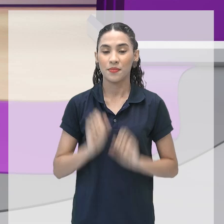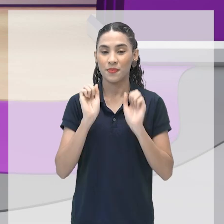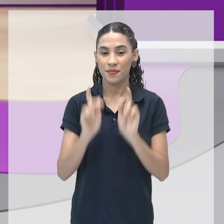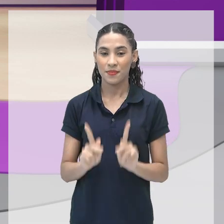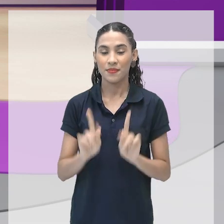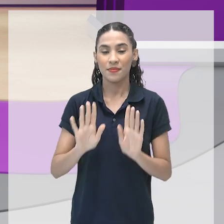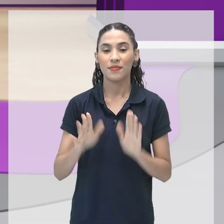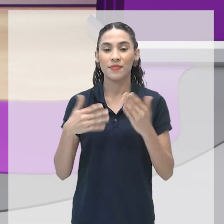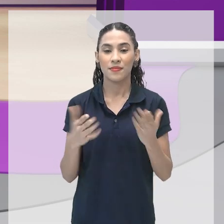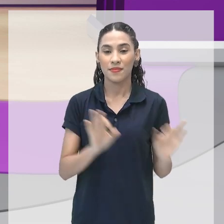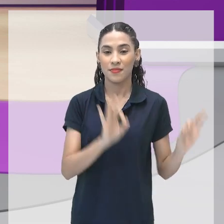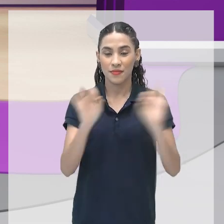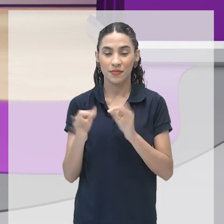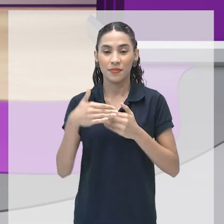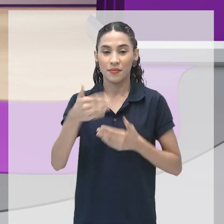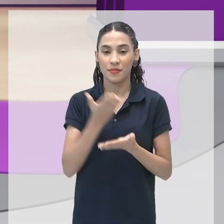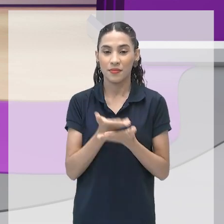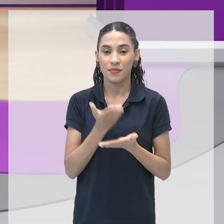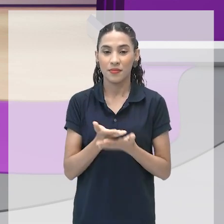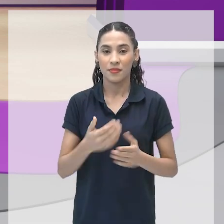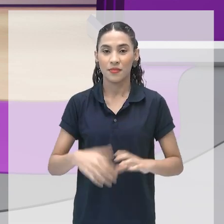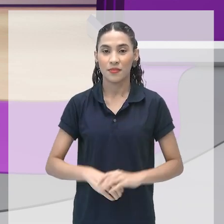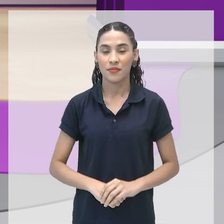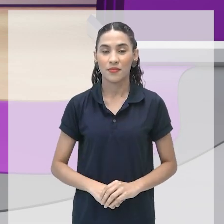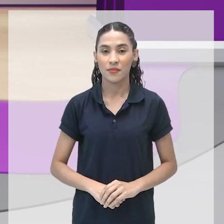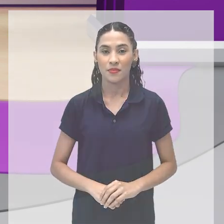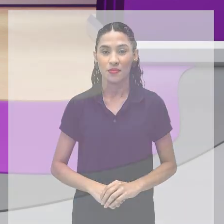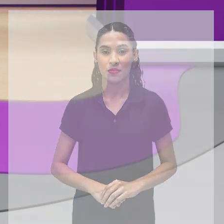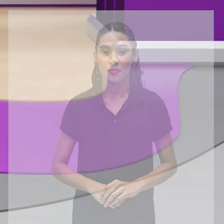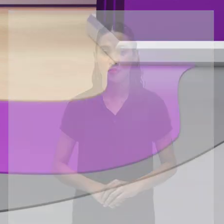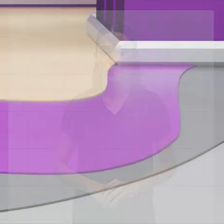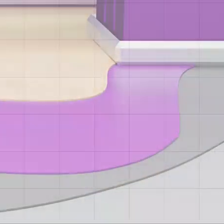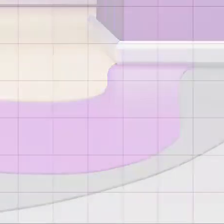Muito bem, vamos então iniciar a nossa aula.